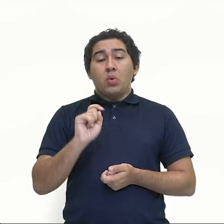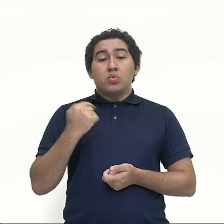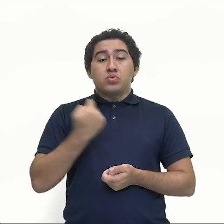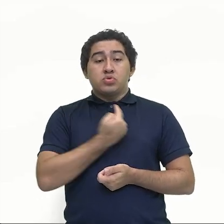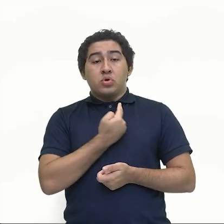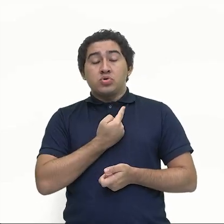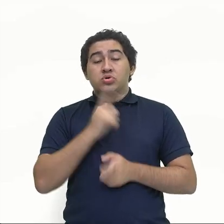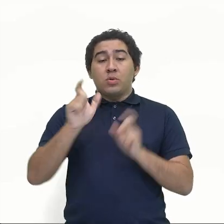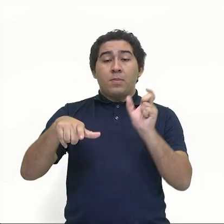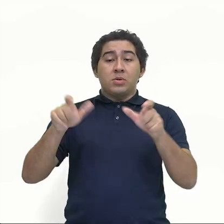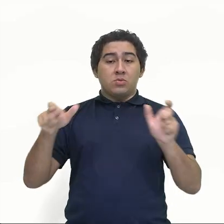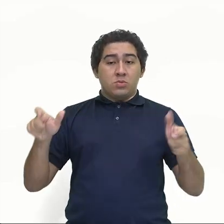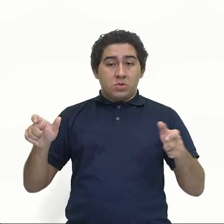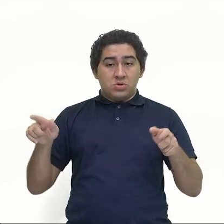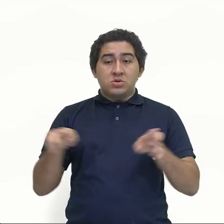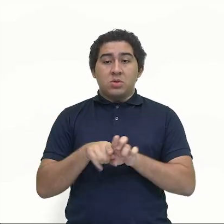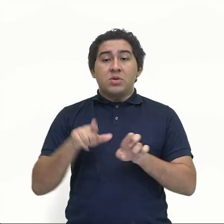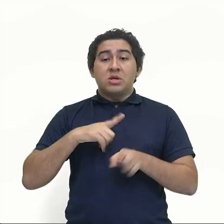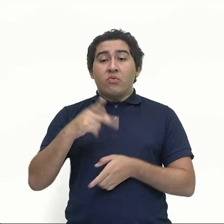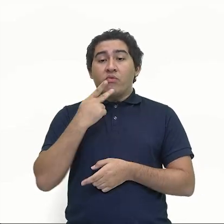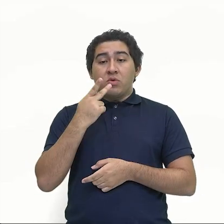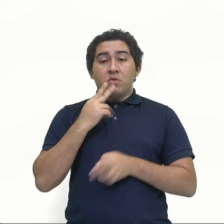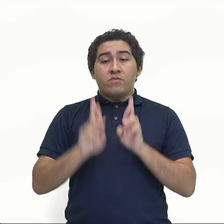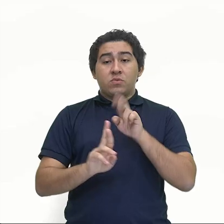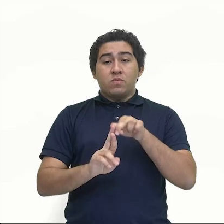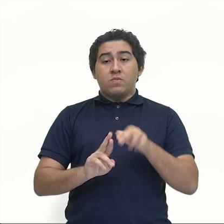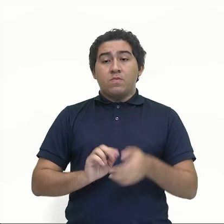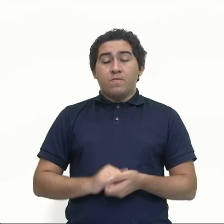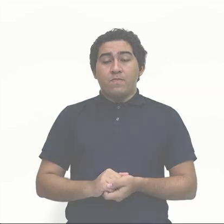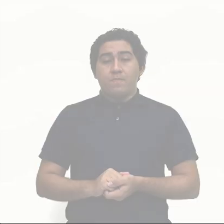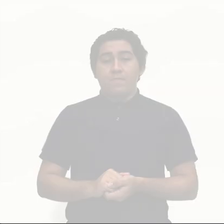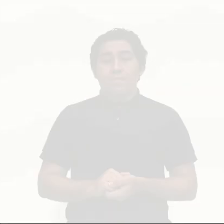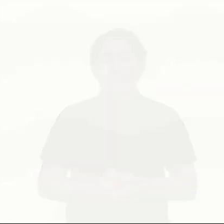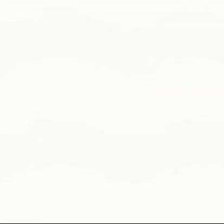nossos personagens têm para falar sobre isso?